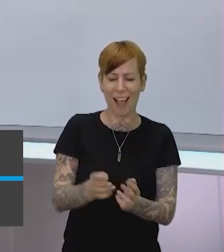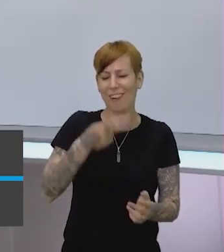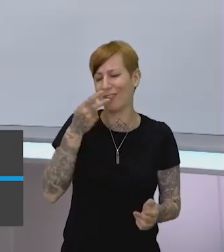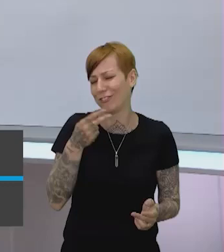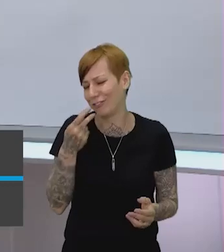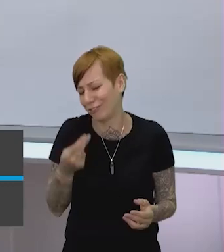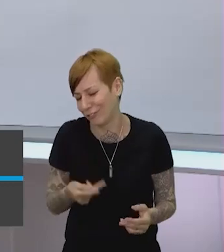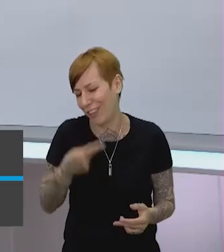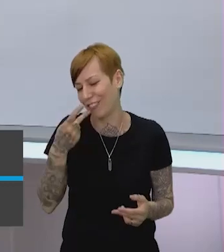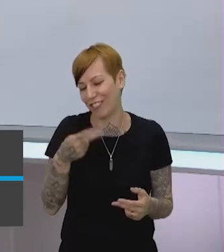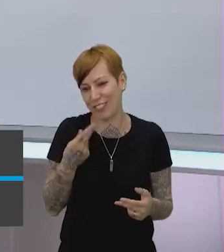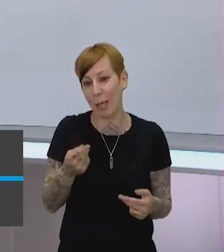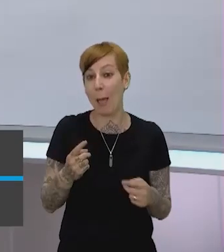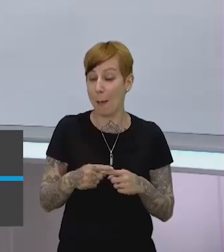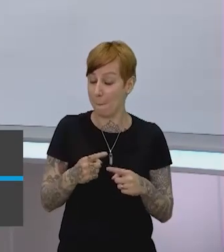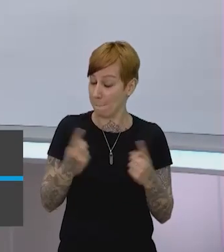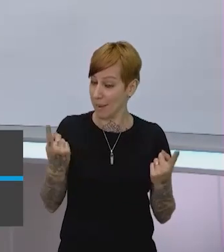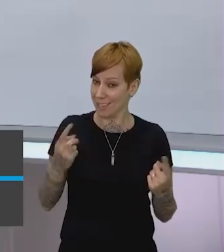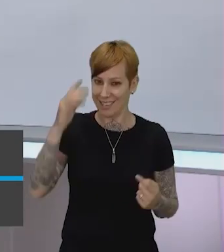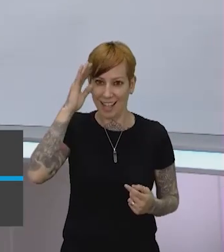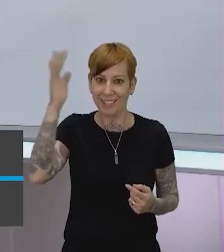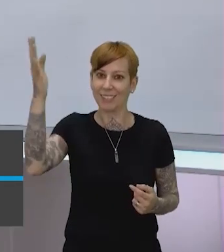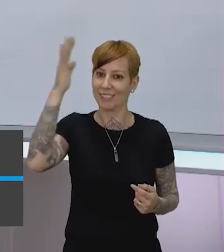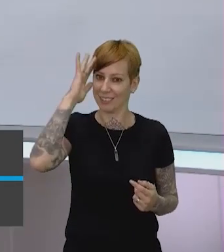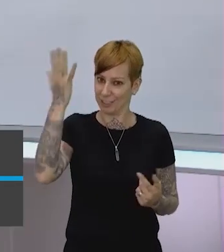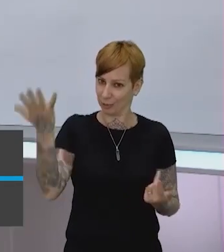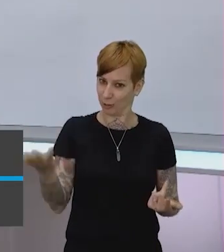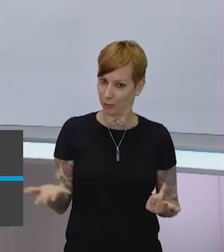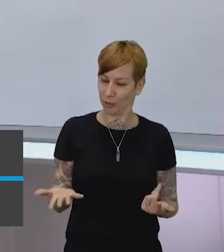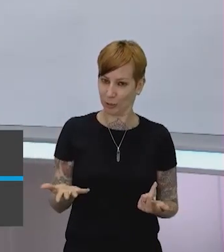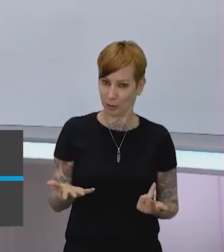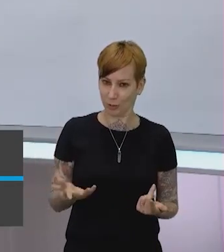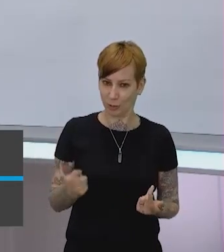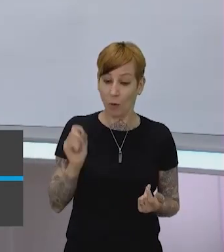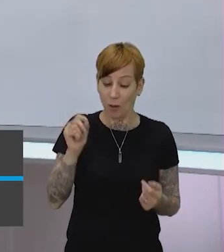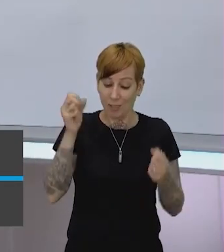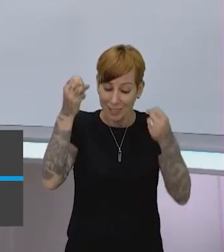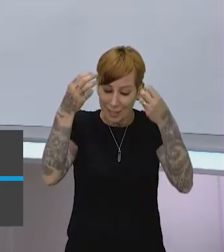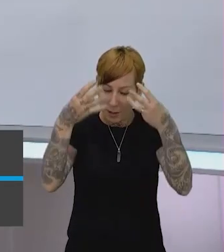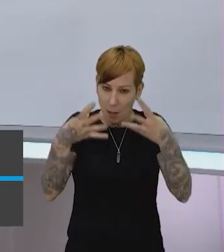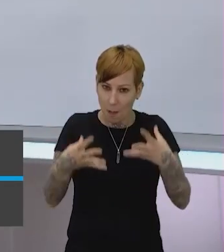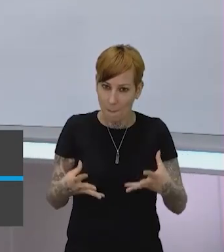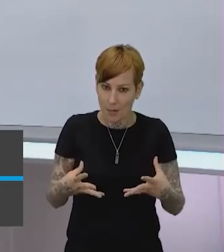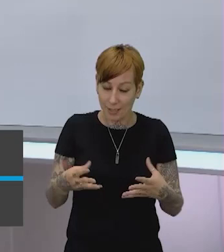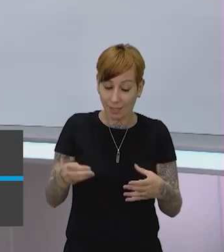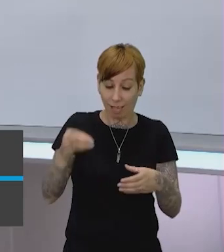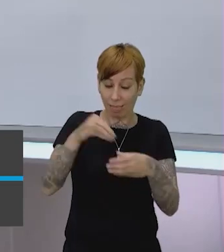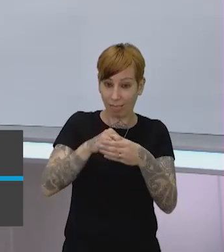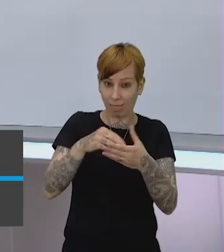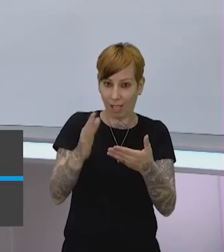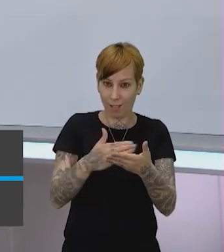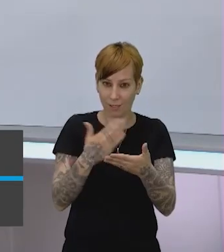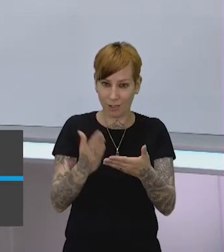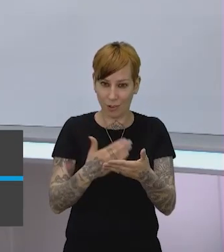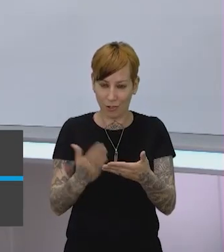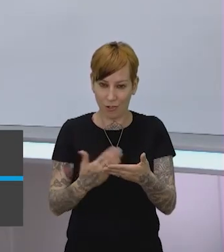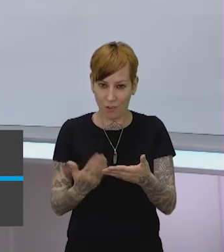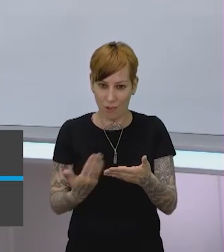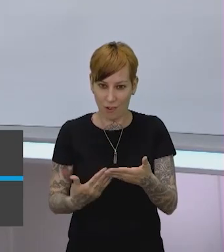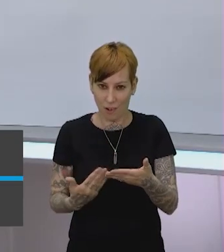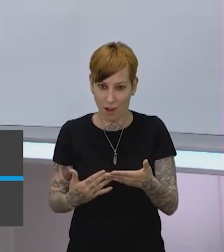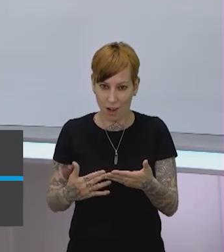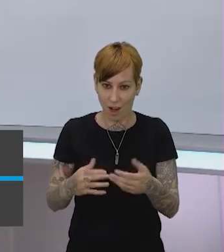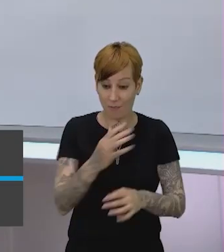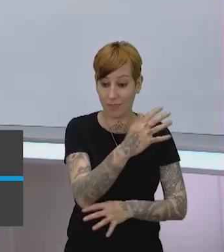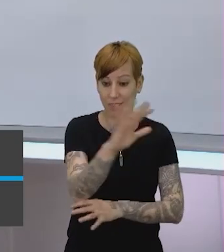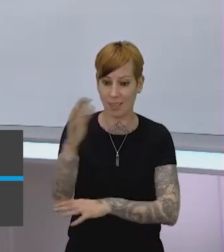né? Mas isso é uma teoria, tá certo? Então, isso que eu acabei de falar para vocês está num livro que se chama O Espaço, a